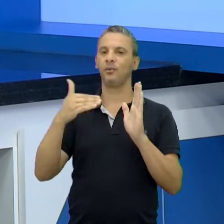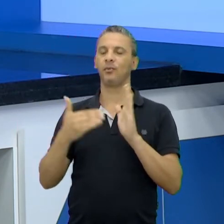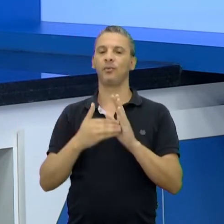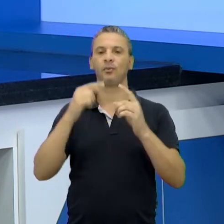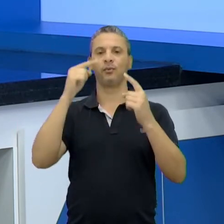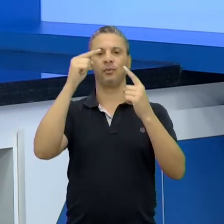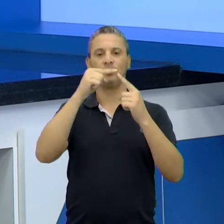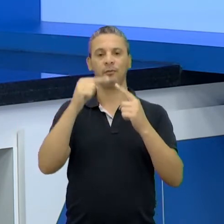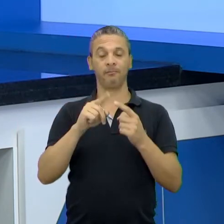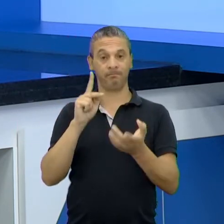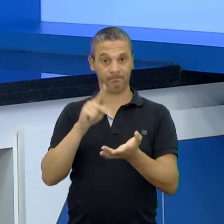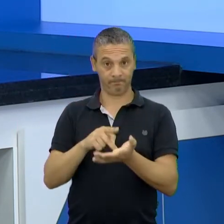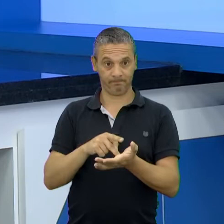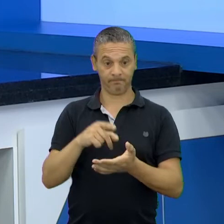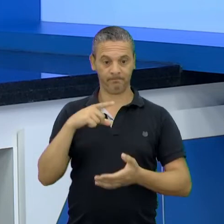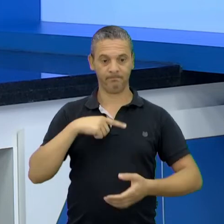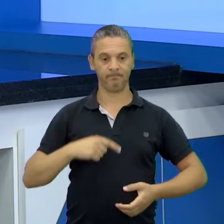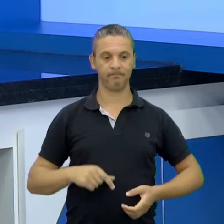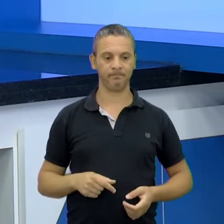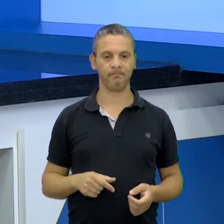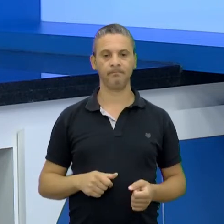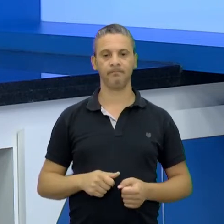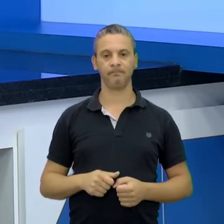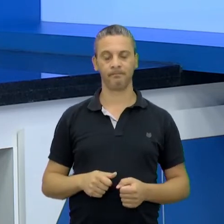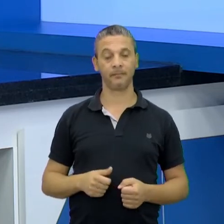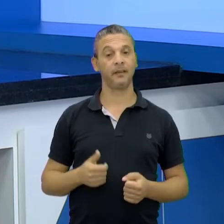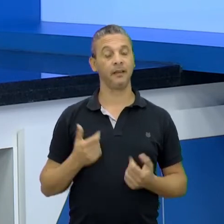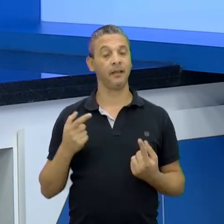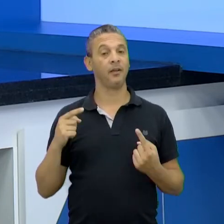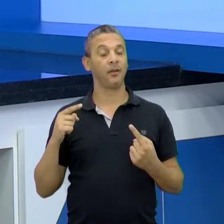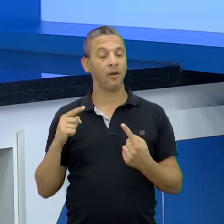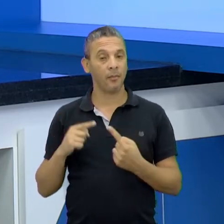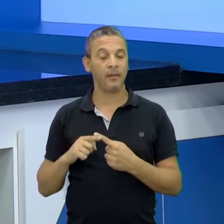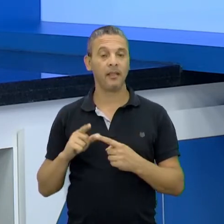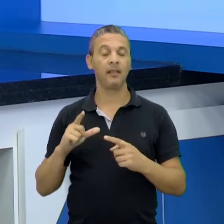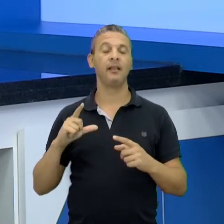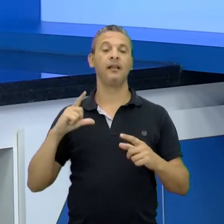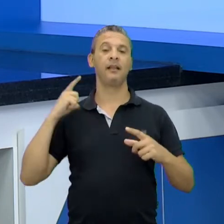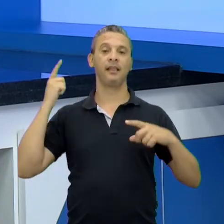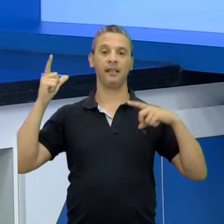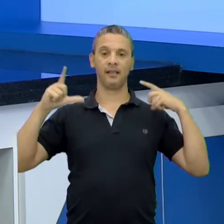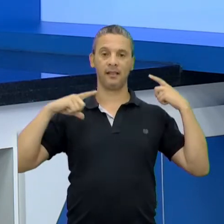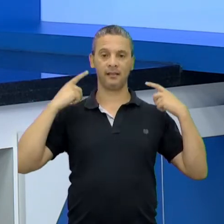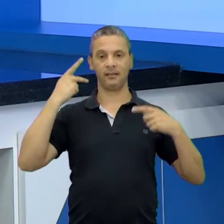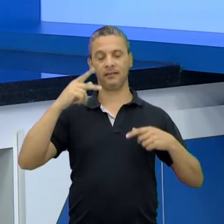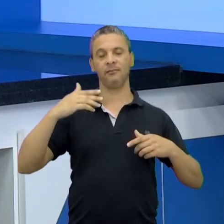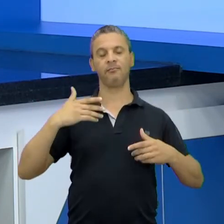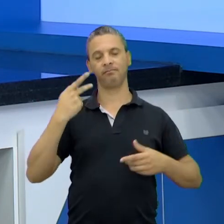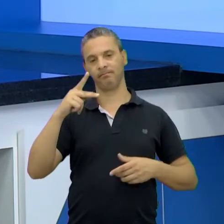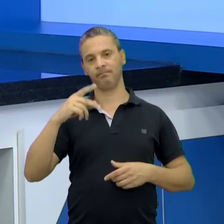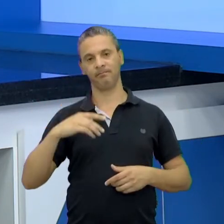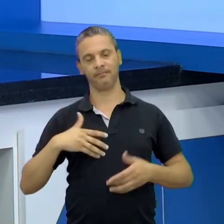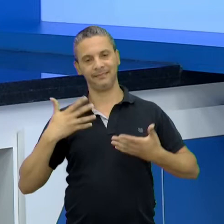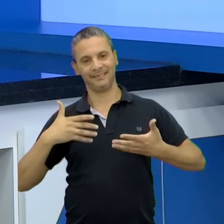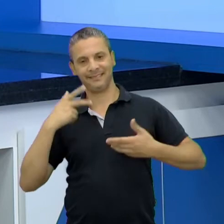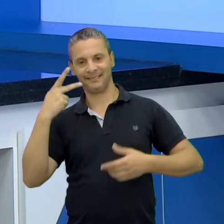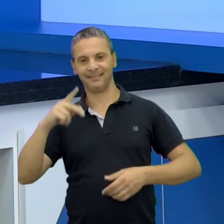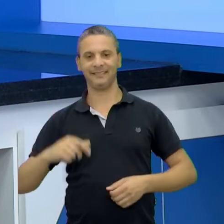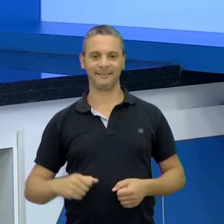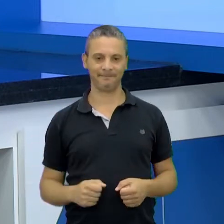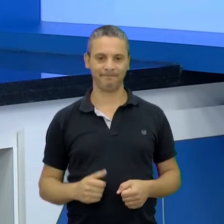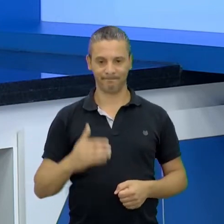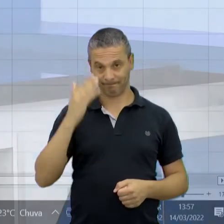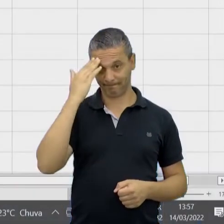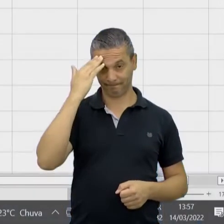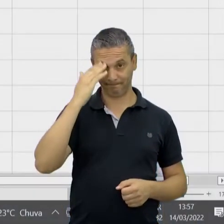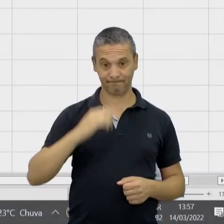consideram divertidas, vamos dizer assim, tá bom? Então esse lazer aí entra como diversão. Não é diversão, é